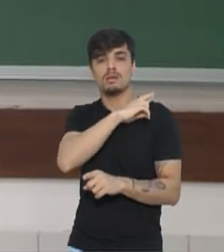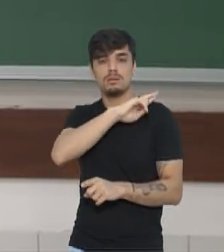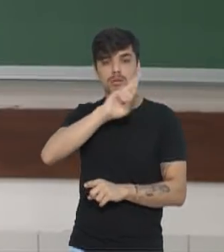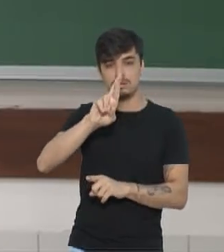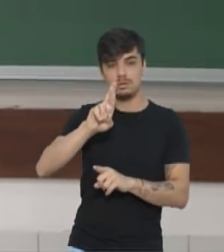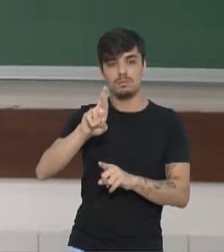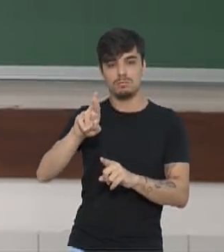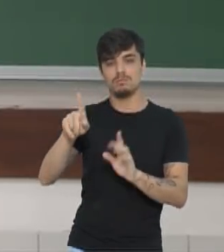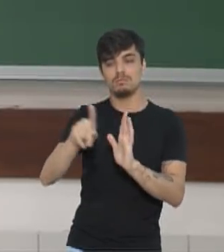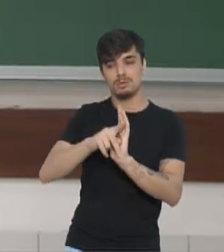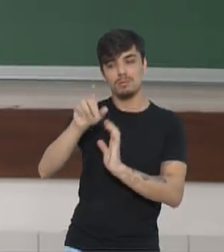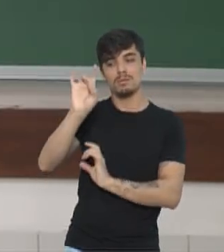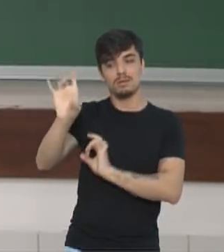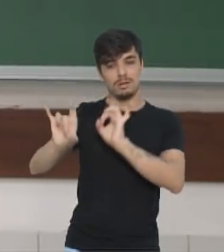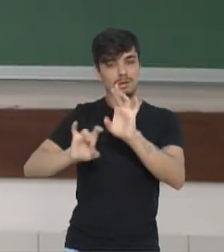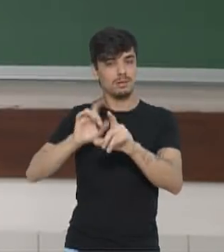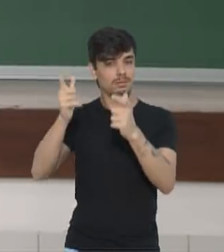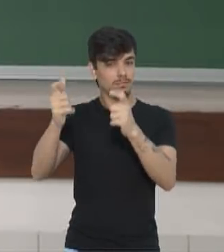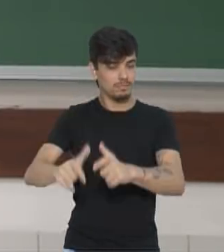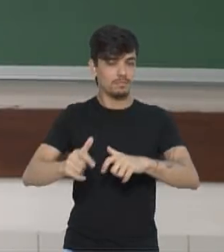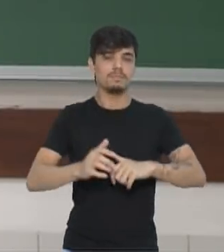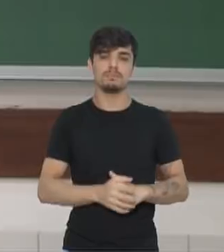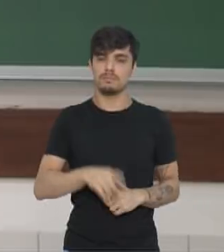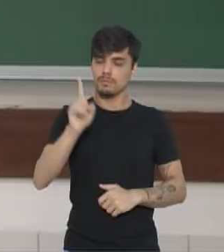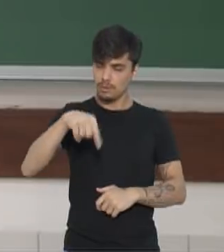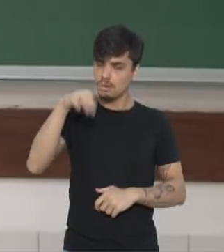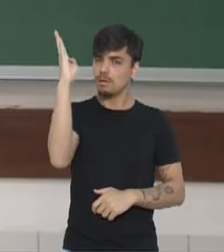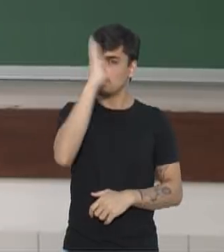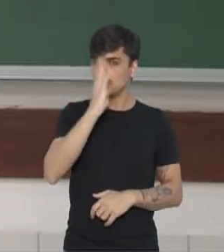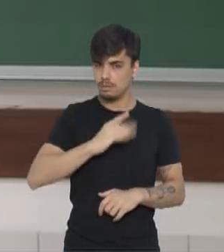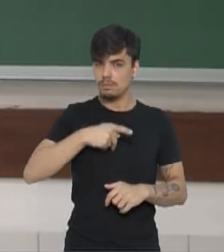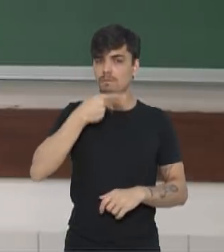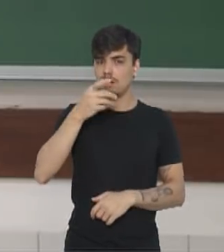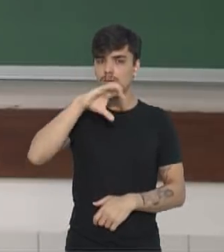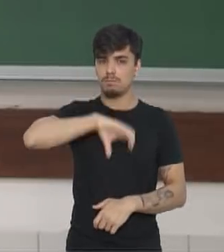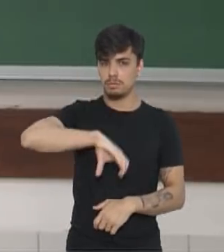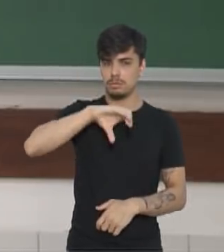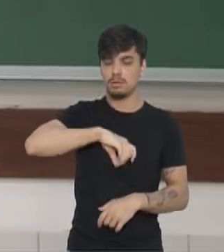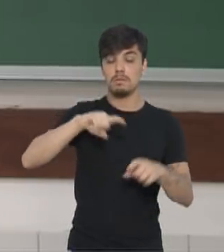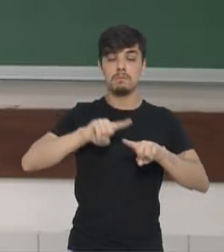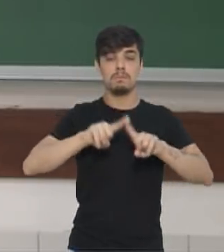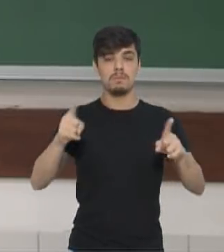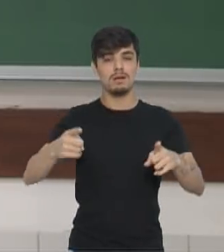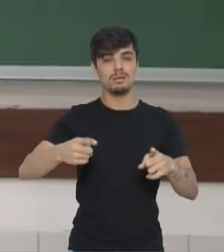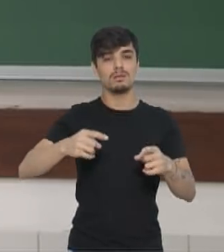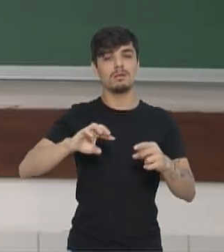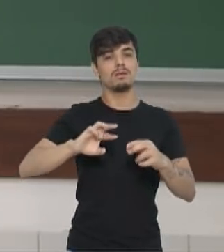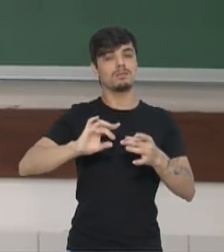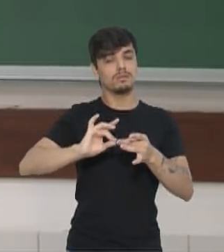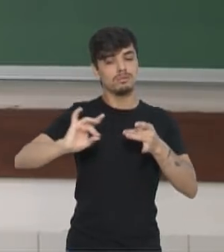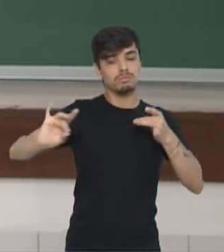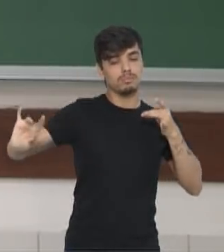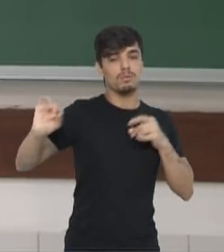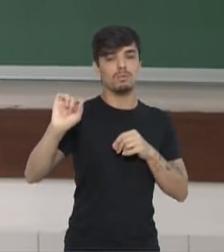locais, muito próprias de cada um. São brasileiros, falam português, mas devido à distância, eles